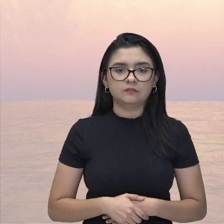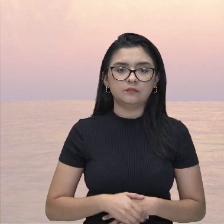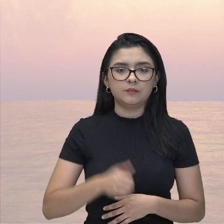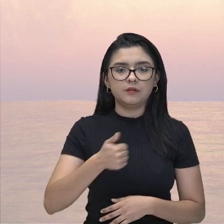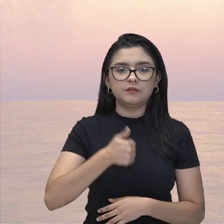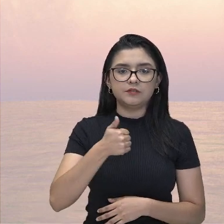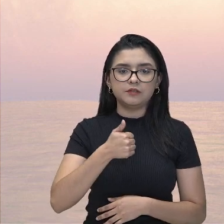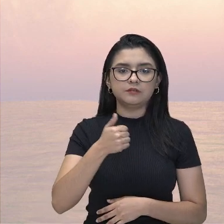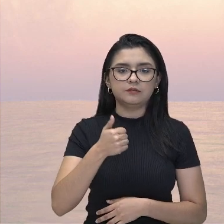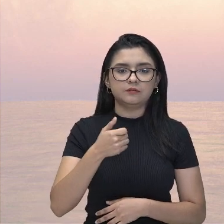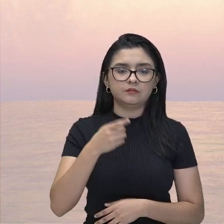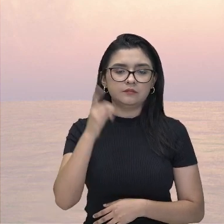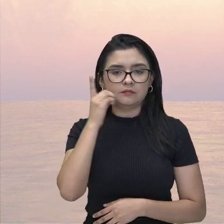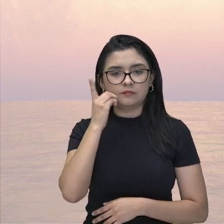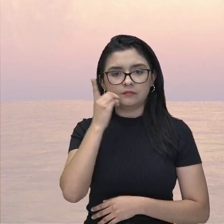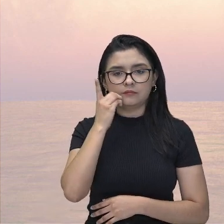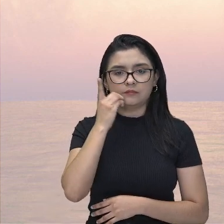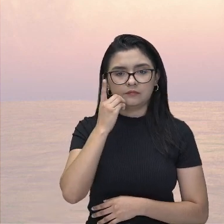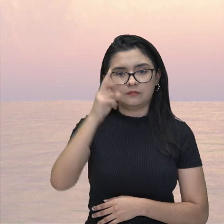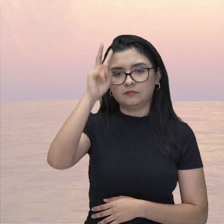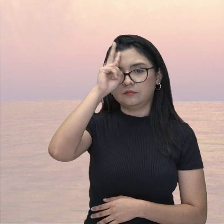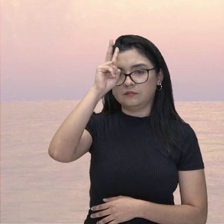Lunes TR